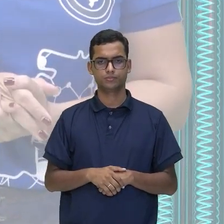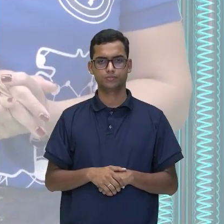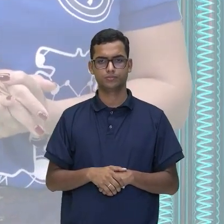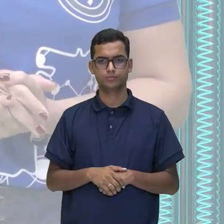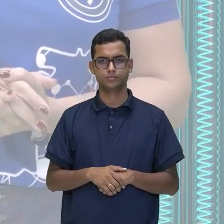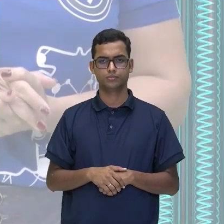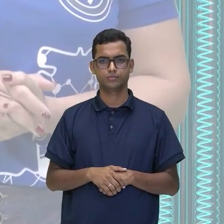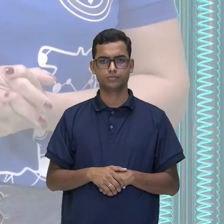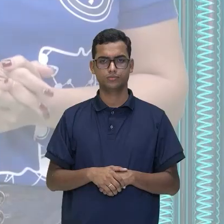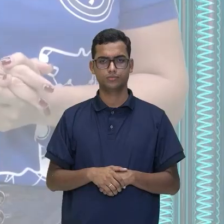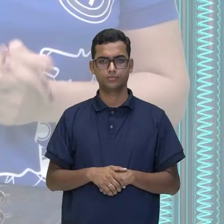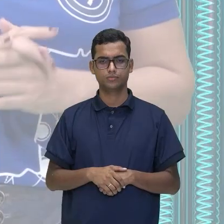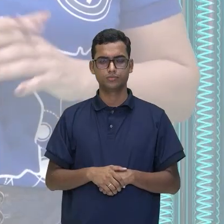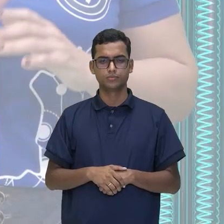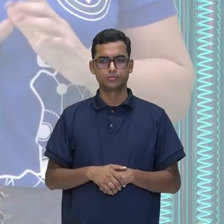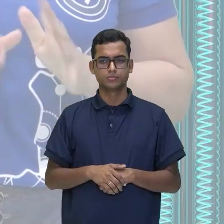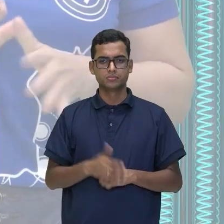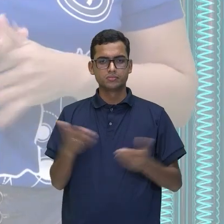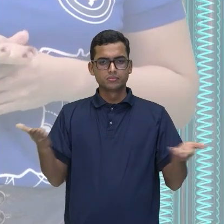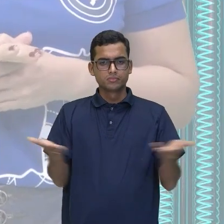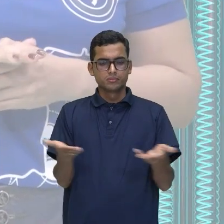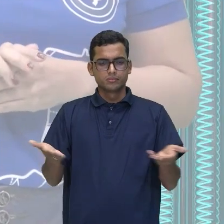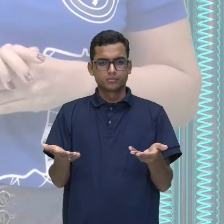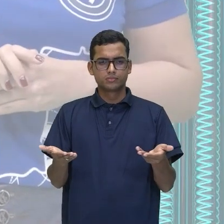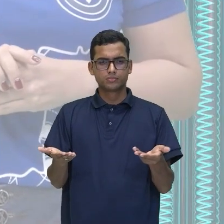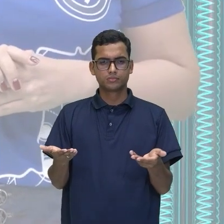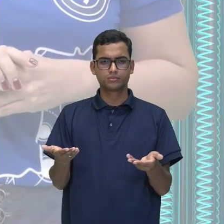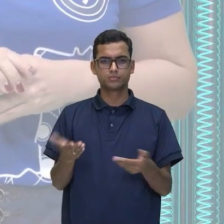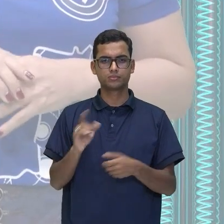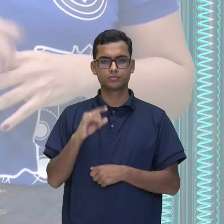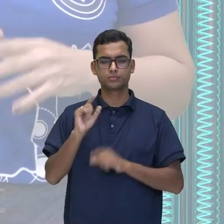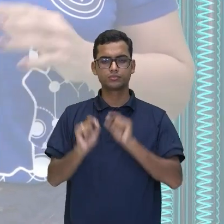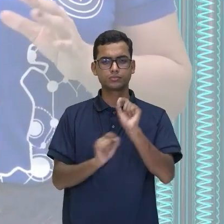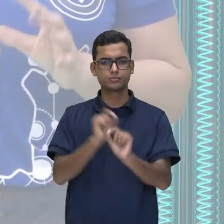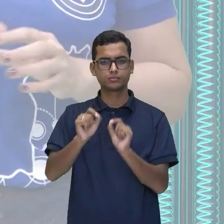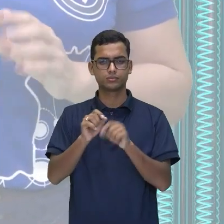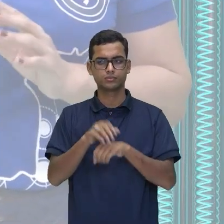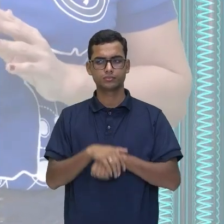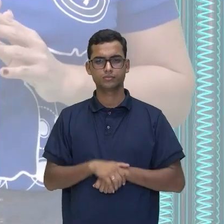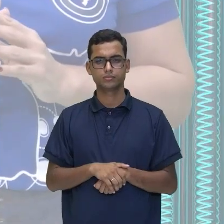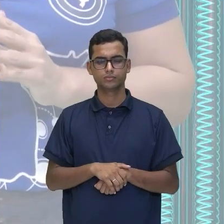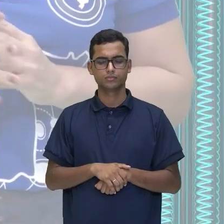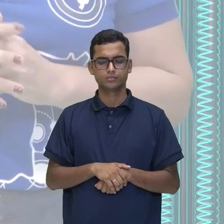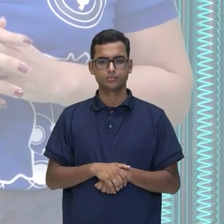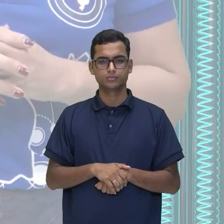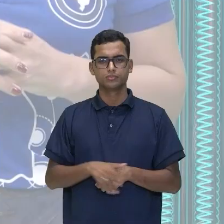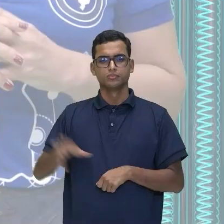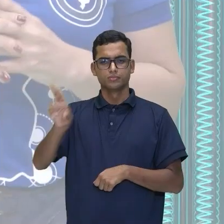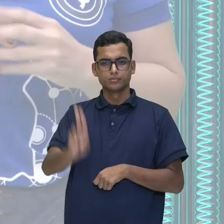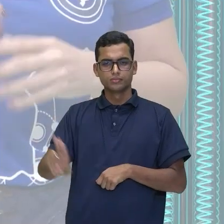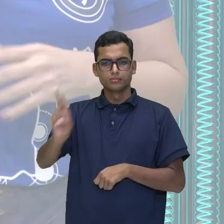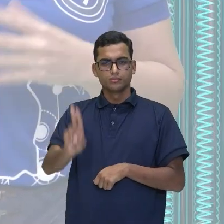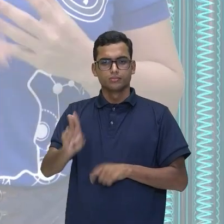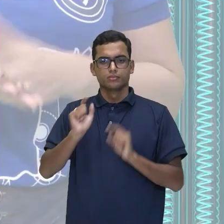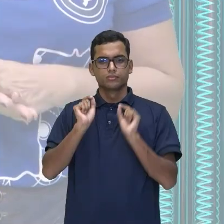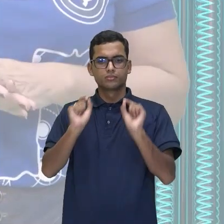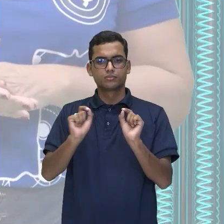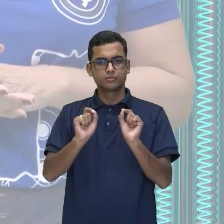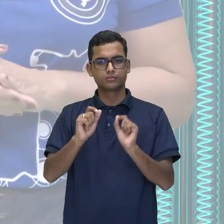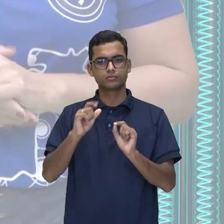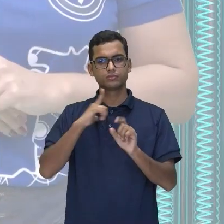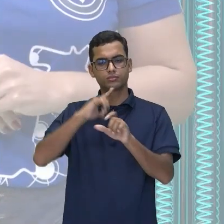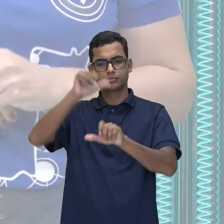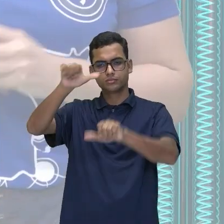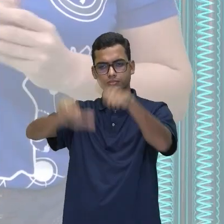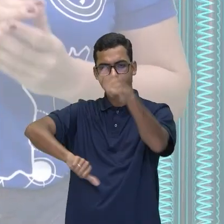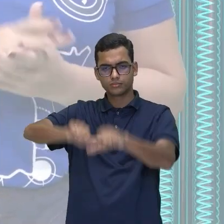student. E agora, gente, vou trabalhar com vocês algo que é bem usado nas